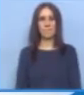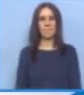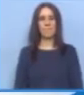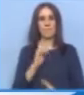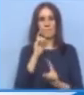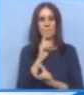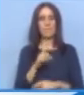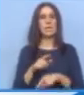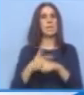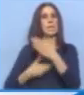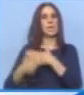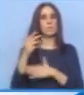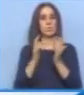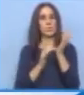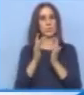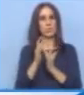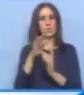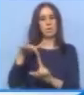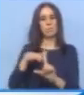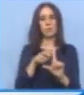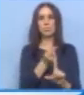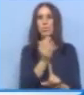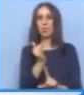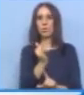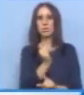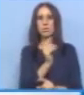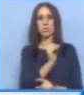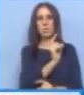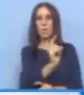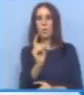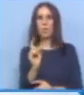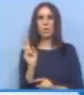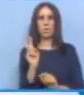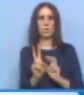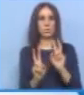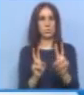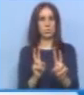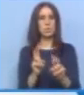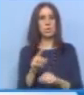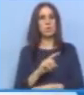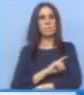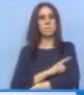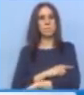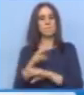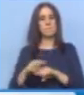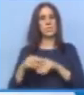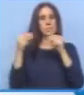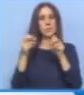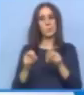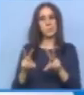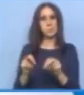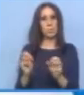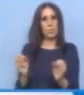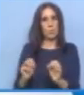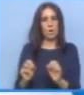Naquele tempo Jesus chamou os 12 apóstolos e começou a enviá-los 2 a 2. Deu-lhes poder sobre os espíritos impuros